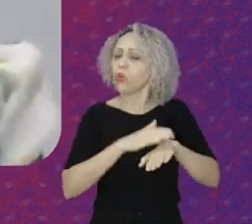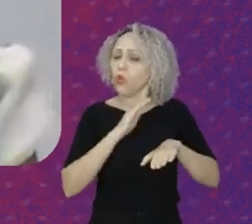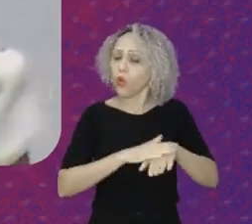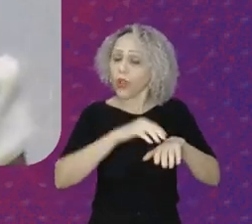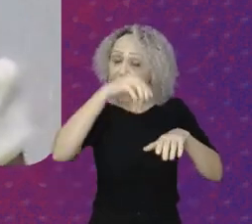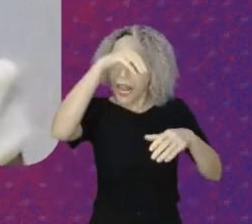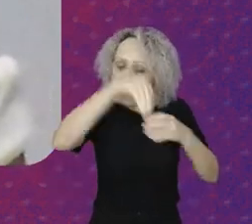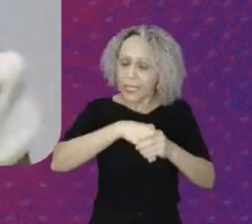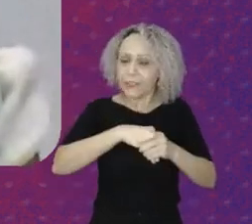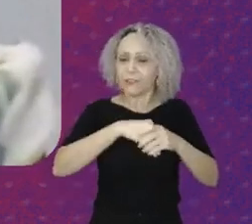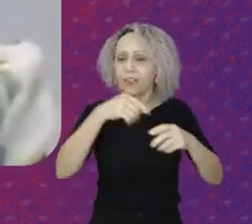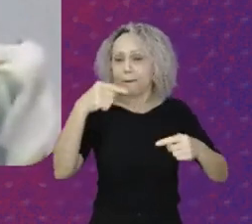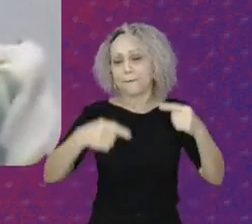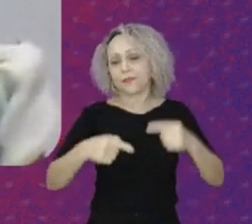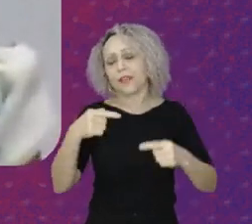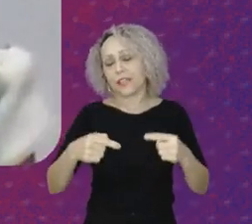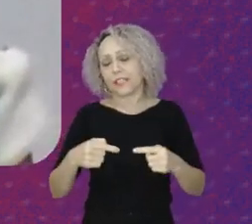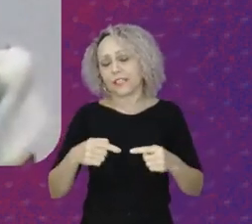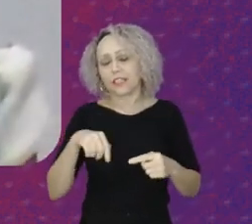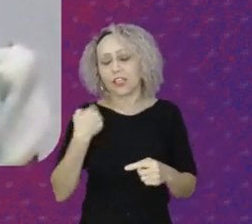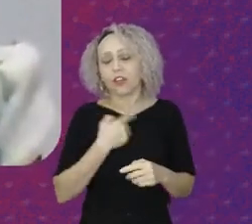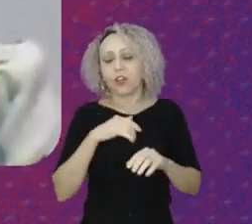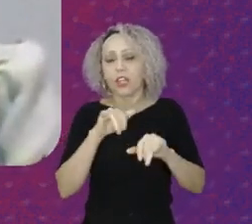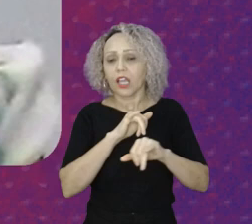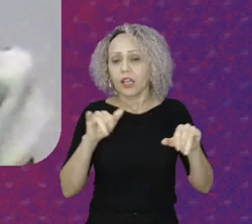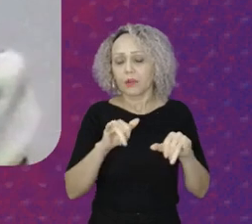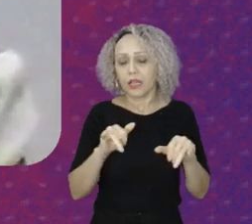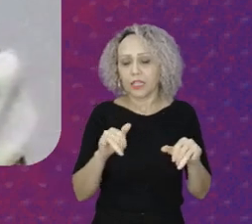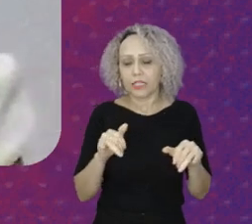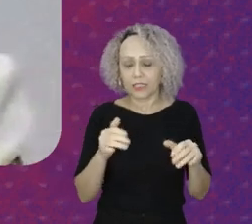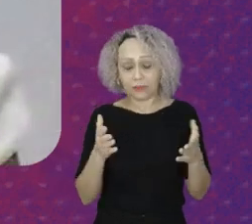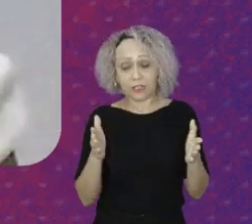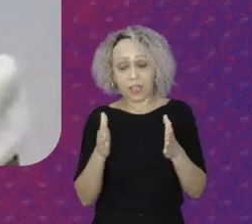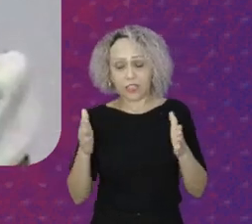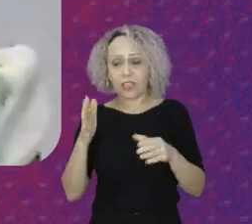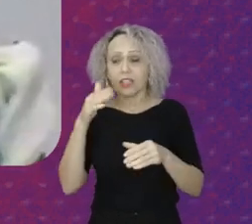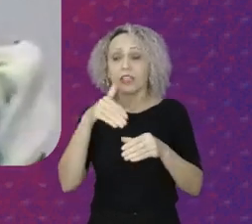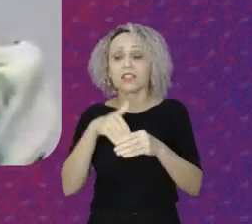E a nossa campanha nessa eleição,